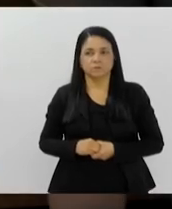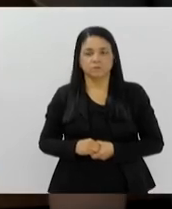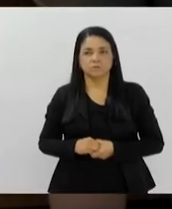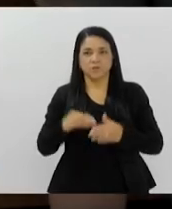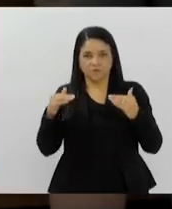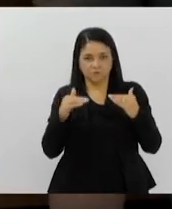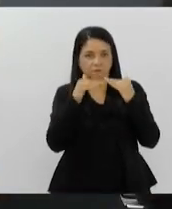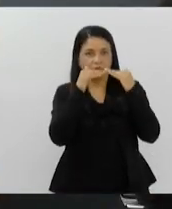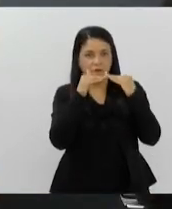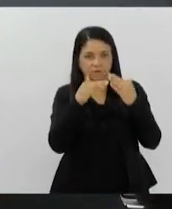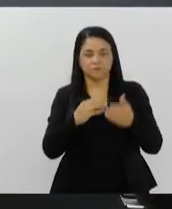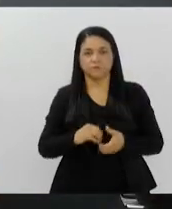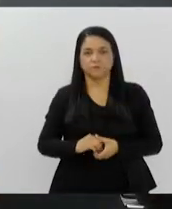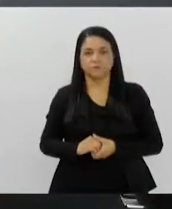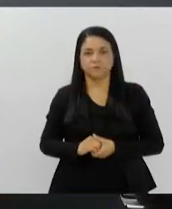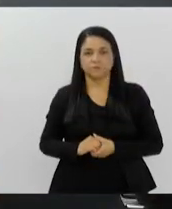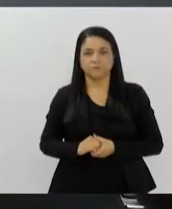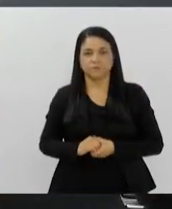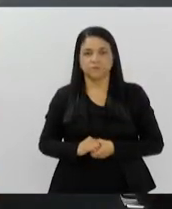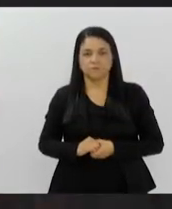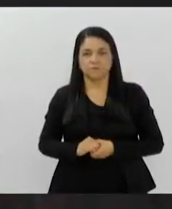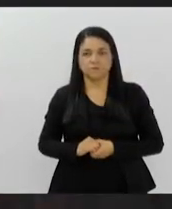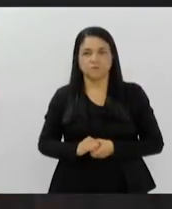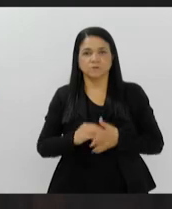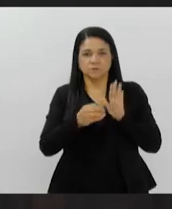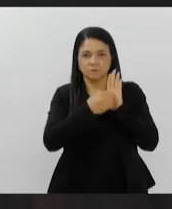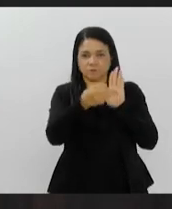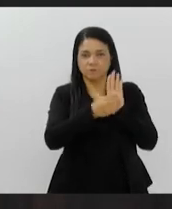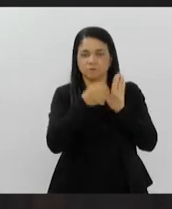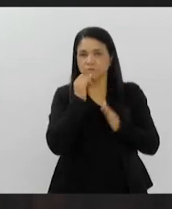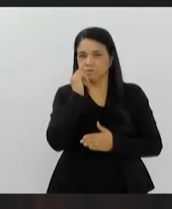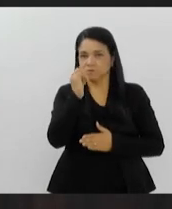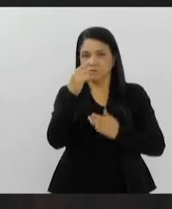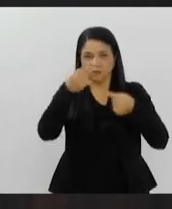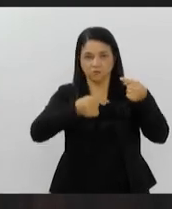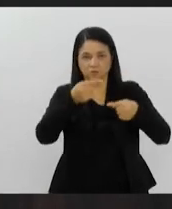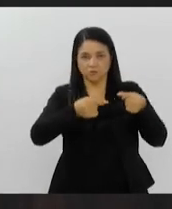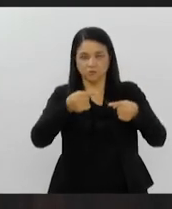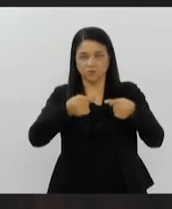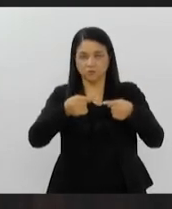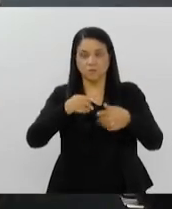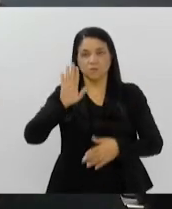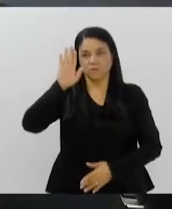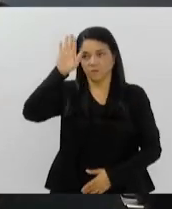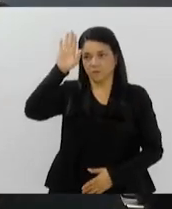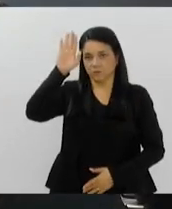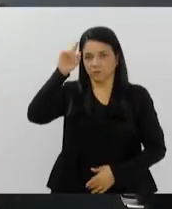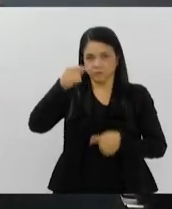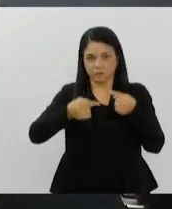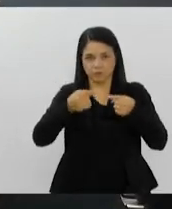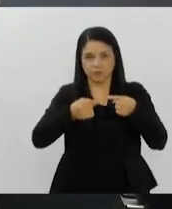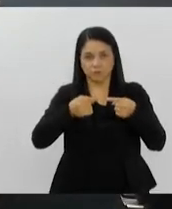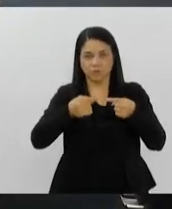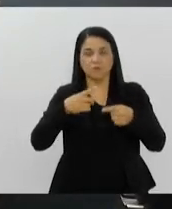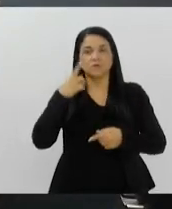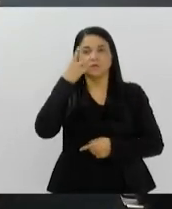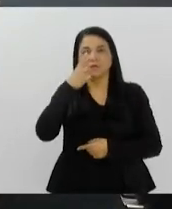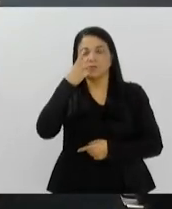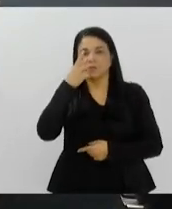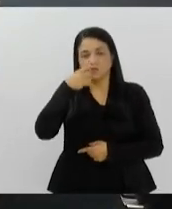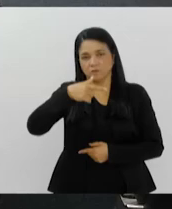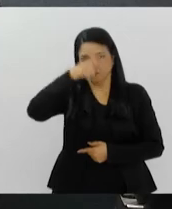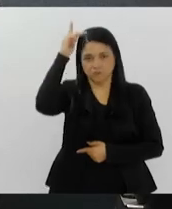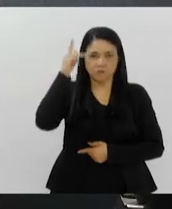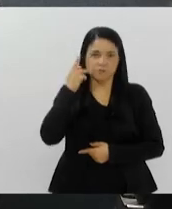Favorável, tia Ju? Com os pareceres emitidos em discussão. Para discutir, senhora. Para discutir, presidente. Perdão, deputado Luiz Paulo,